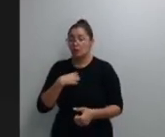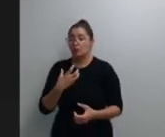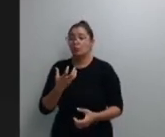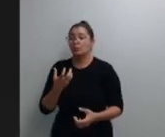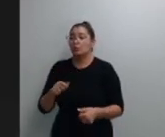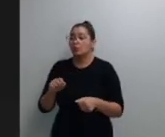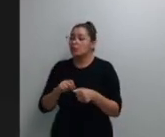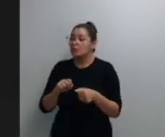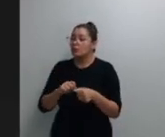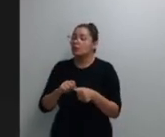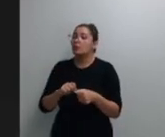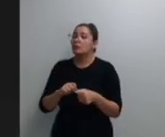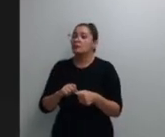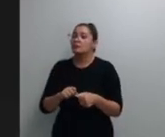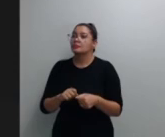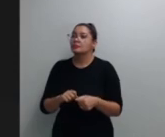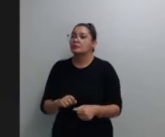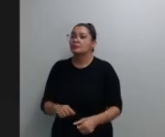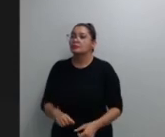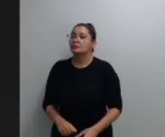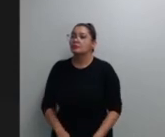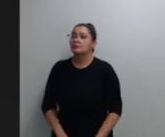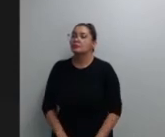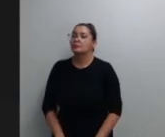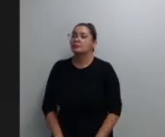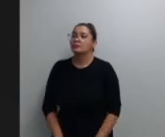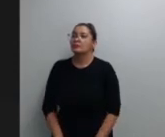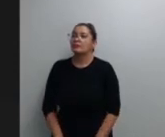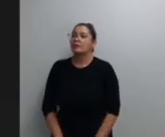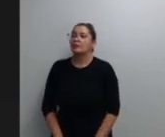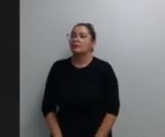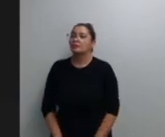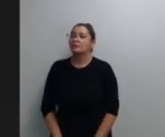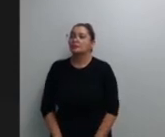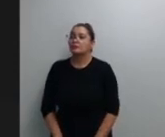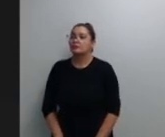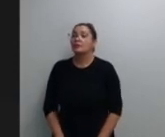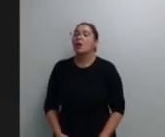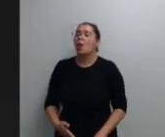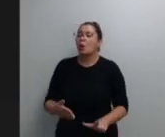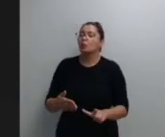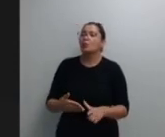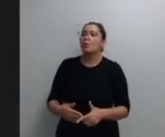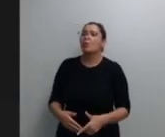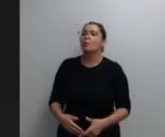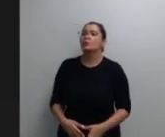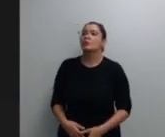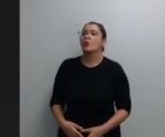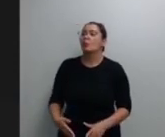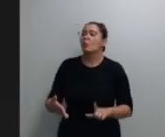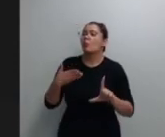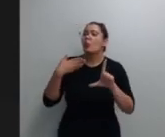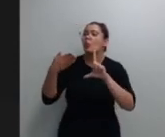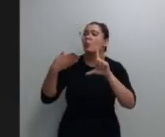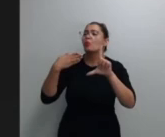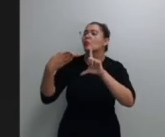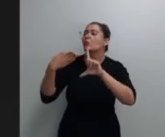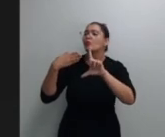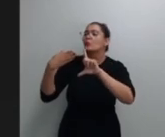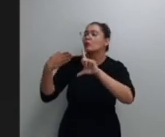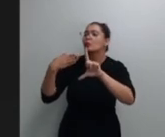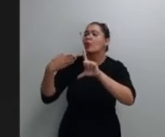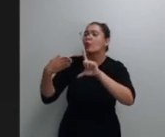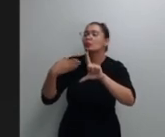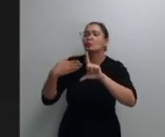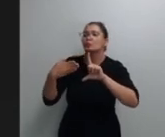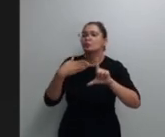na telepauta na telecessão chama telepresencial no virtual no virtual no virtual